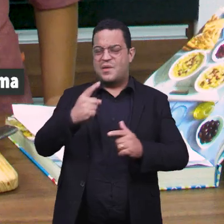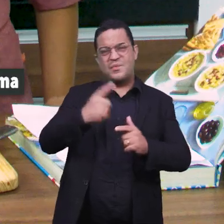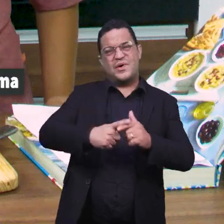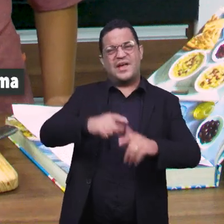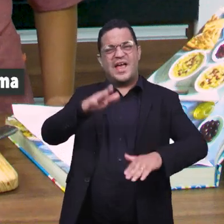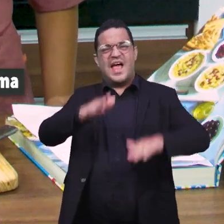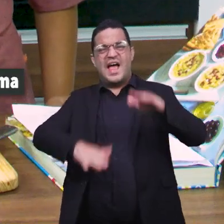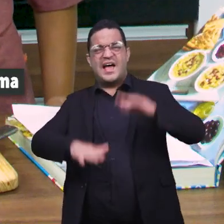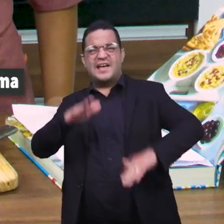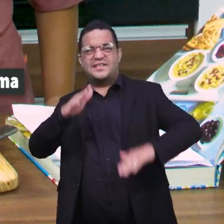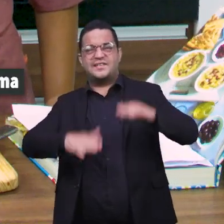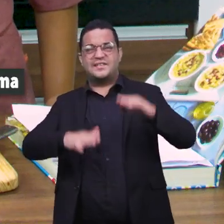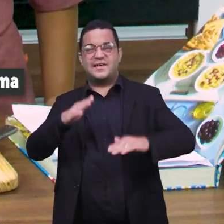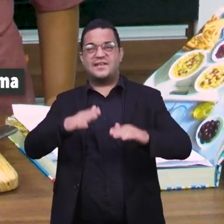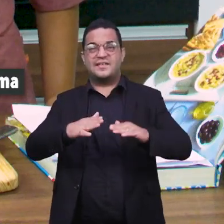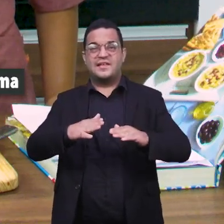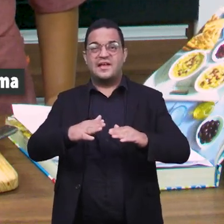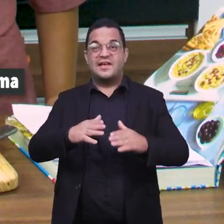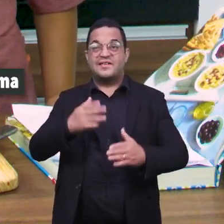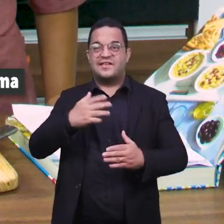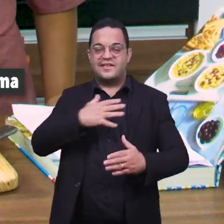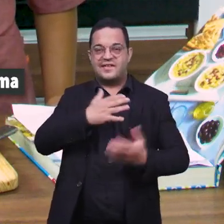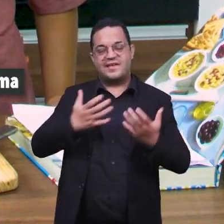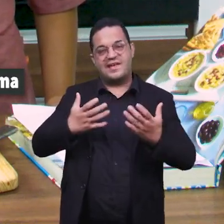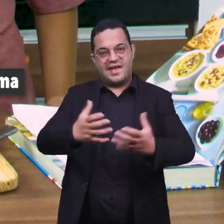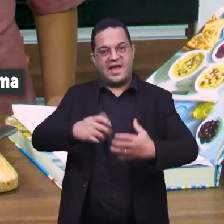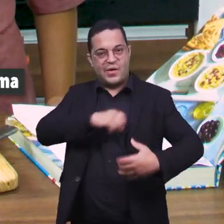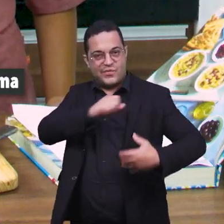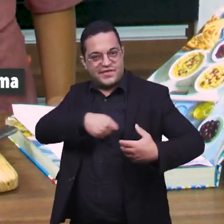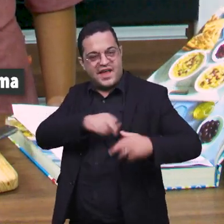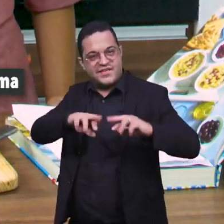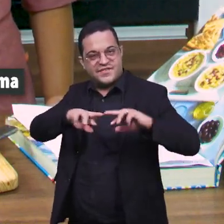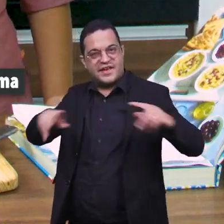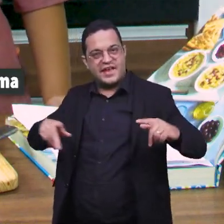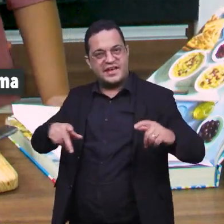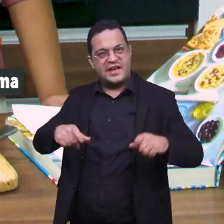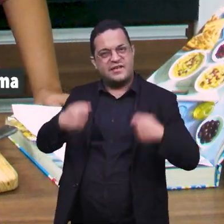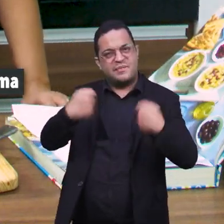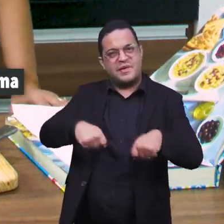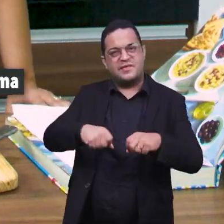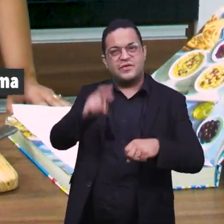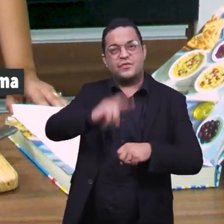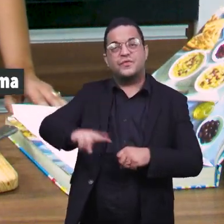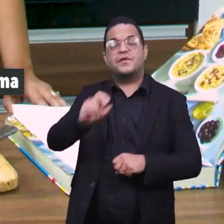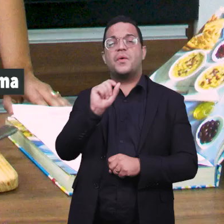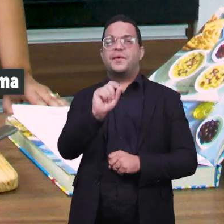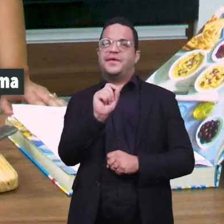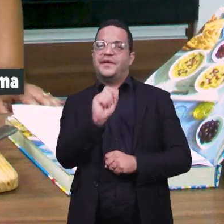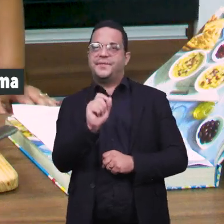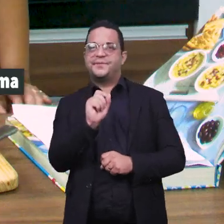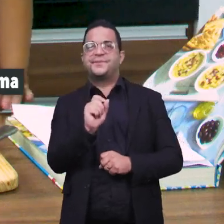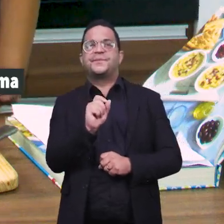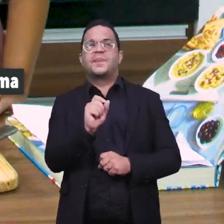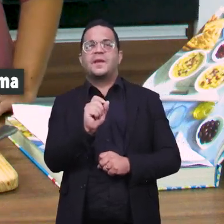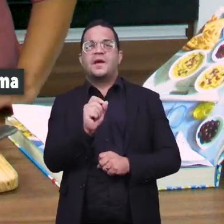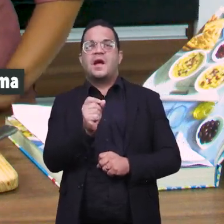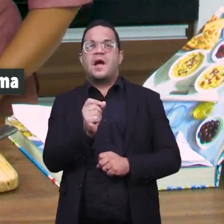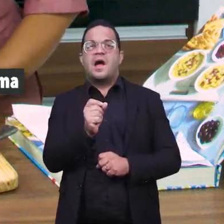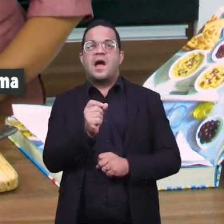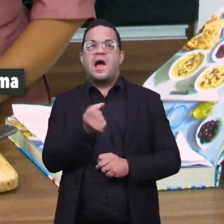fazer aquela receita sensacional dentro de casa, né? Exatamente. Na verdade, a gente